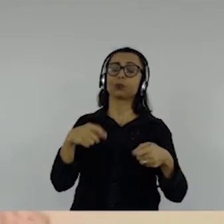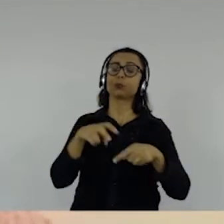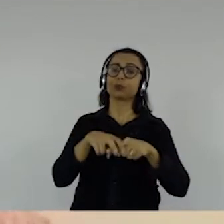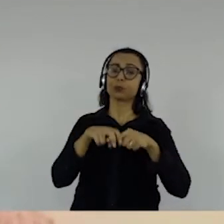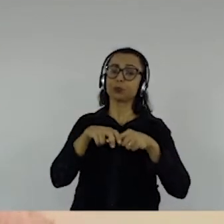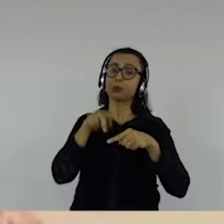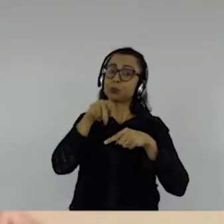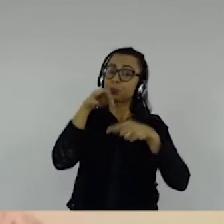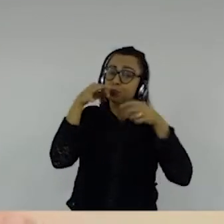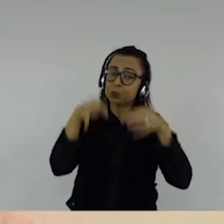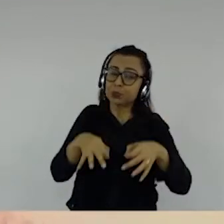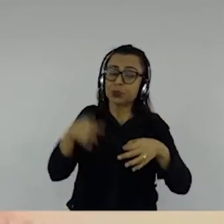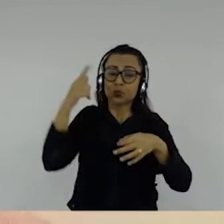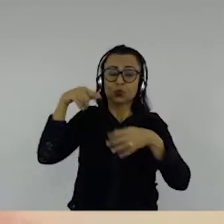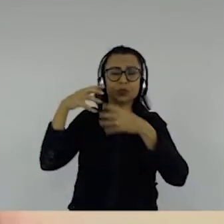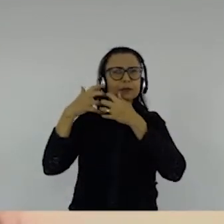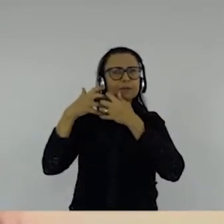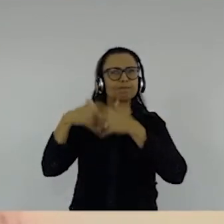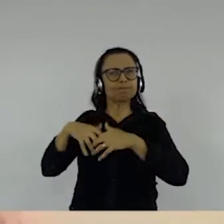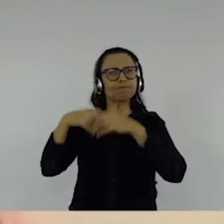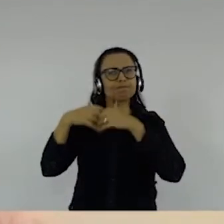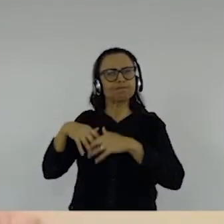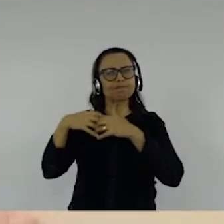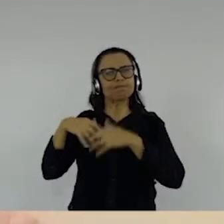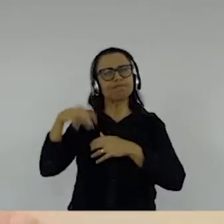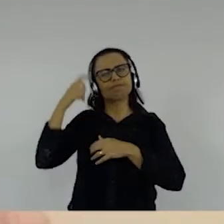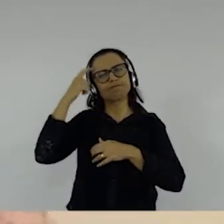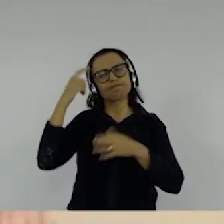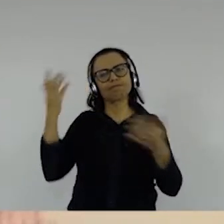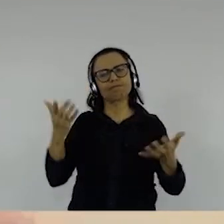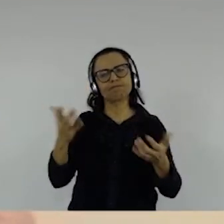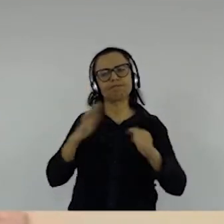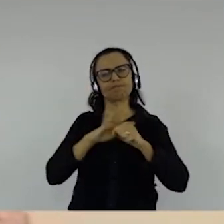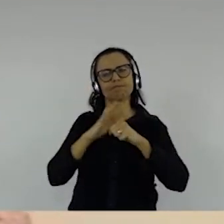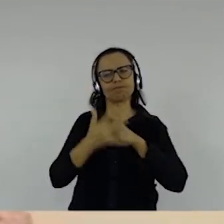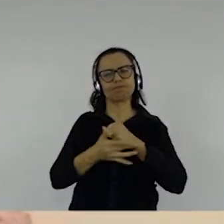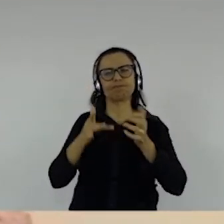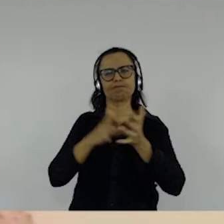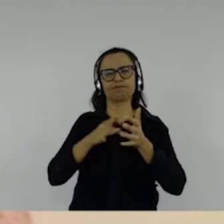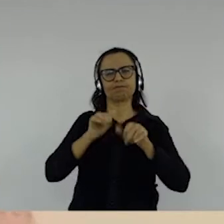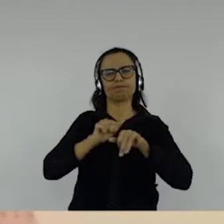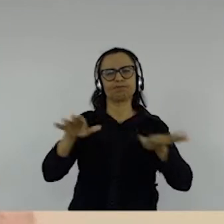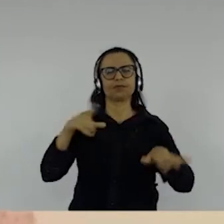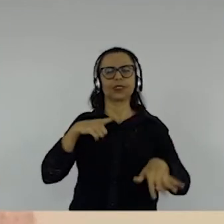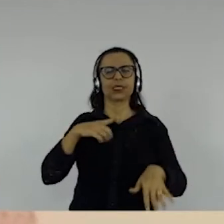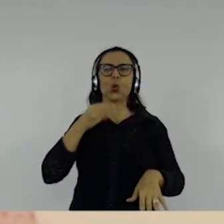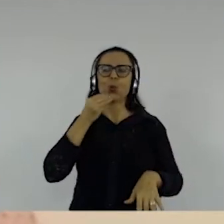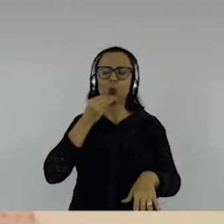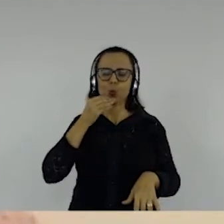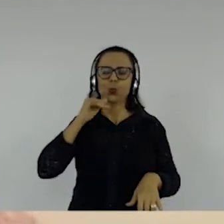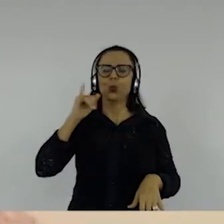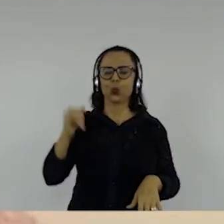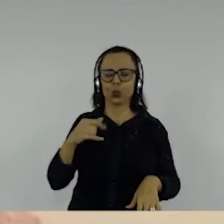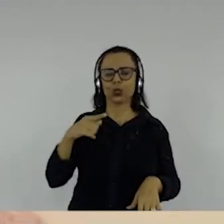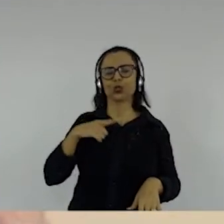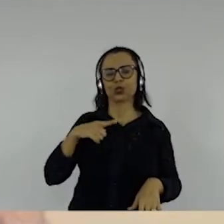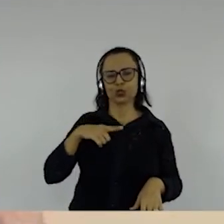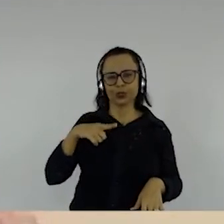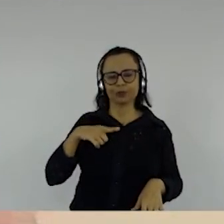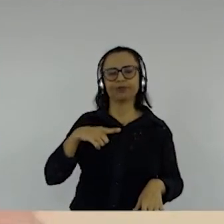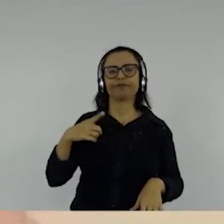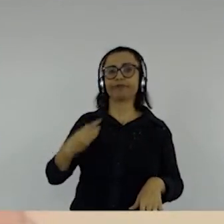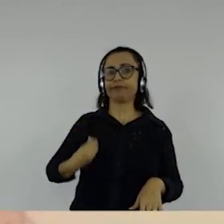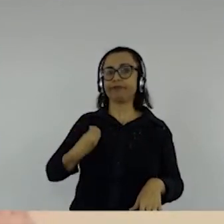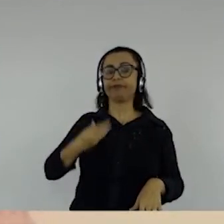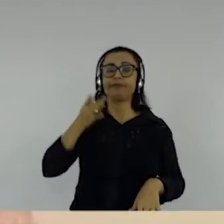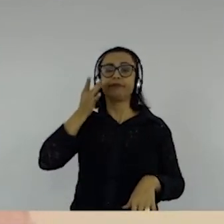que, refletindo, e obviamente que nessa pandemia eu tive várias oportunidades, tive inclusive a oportunidade de estar